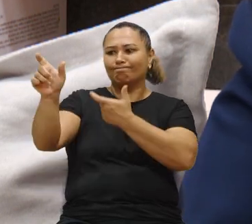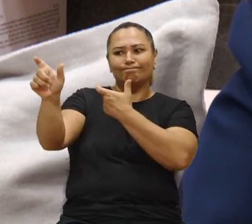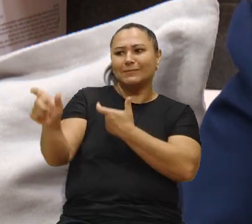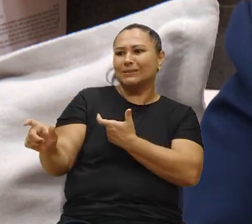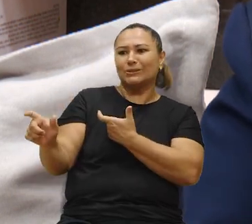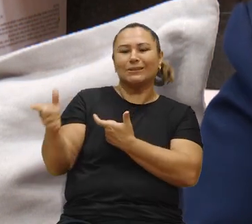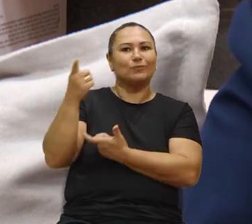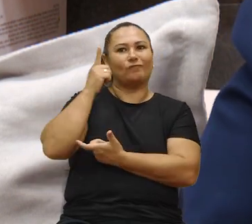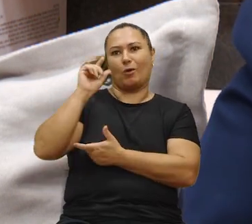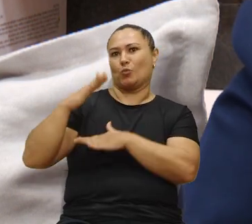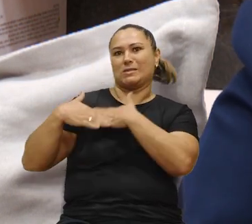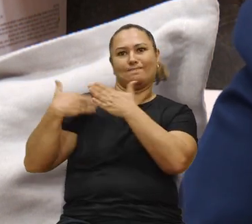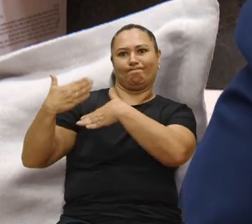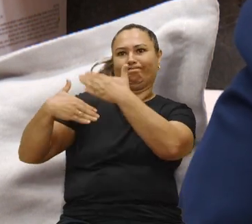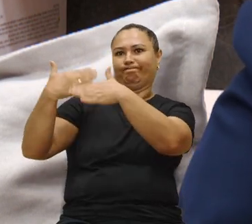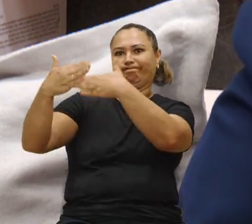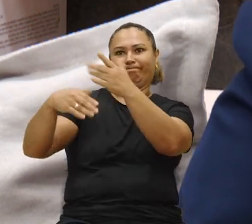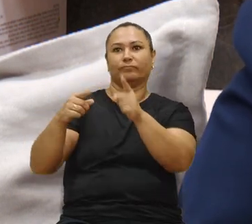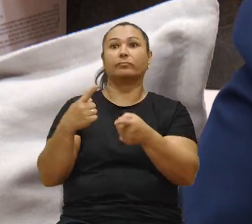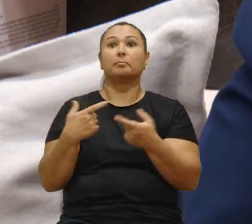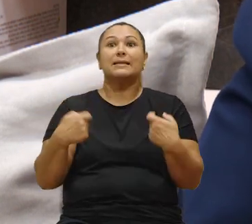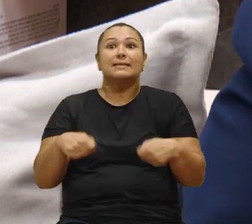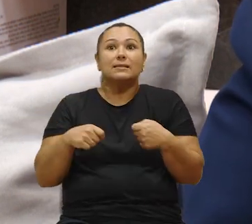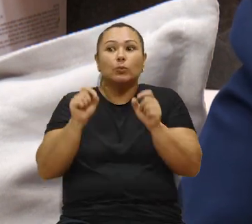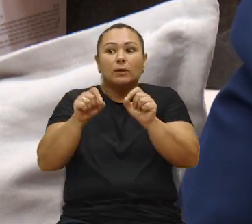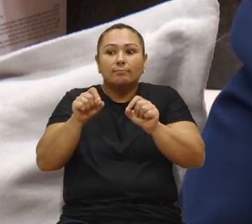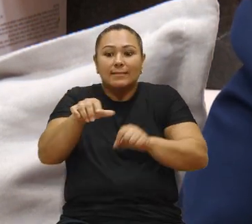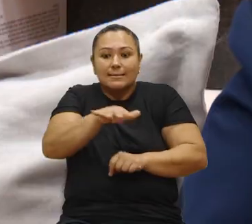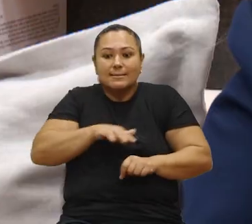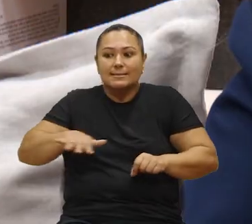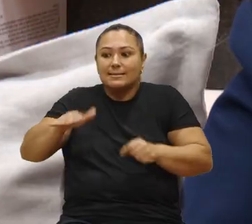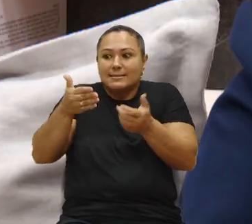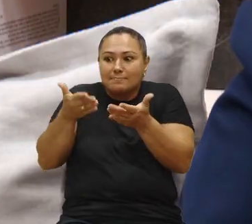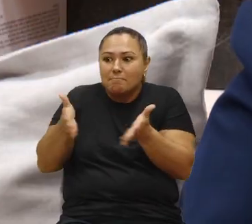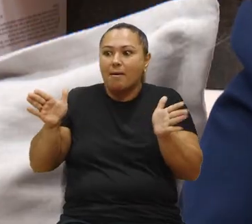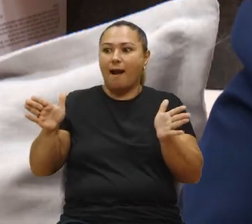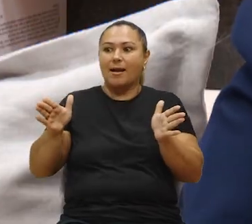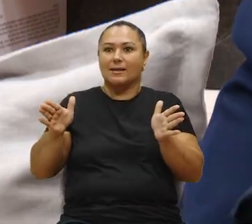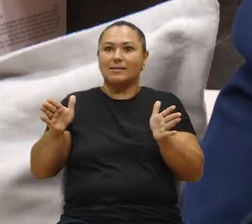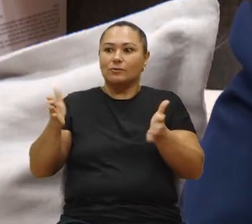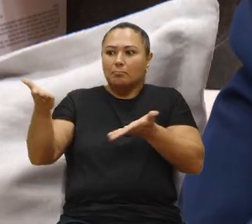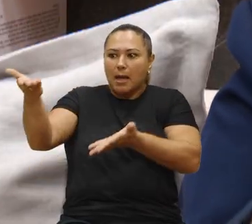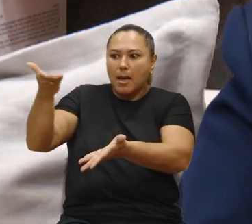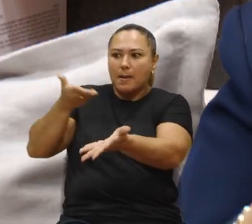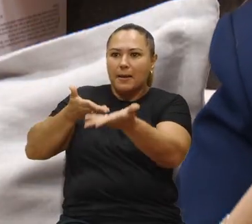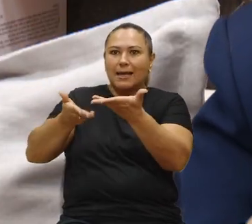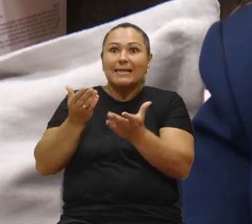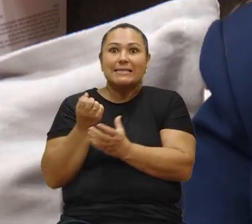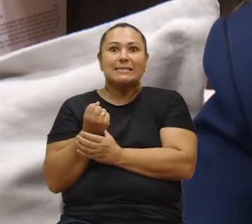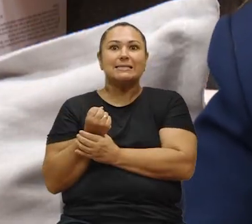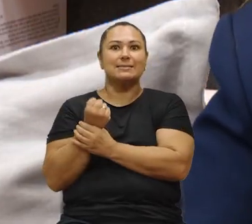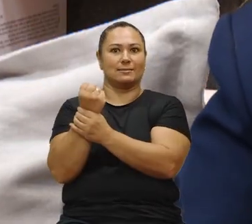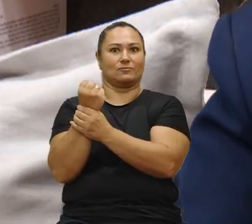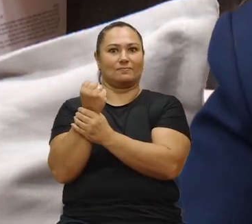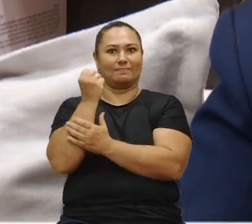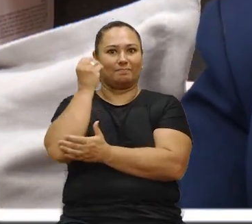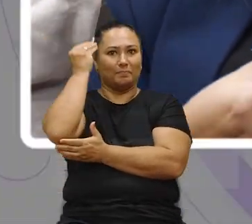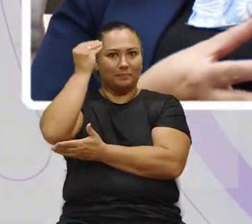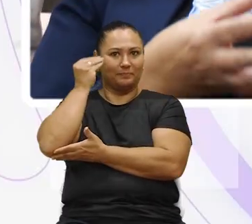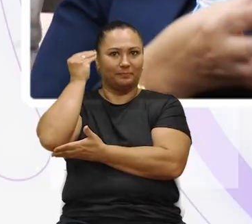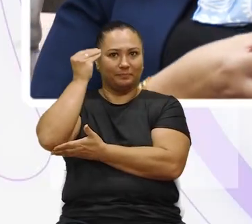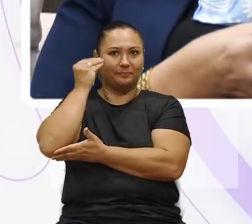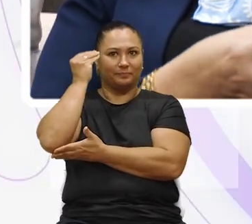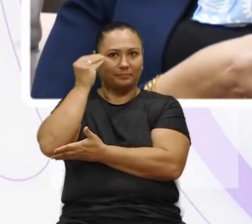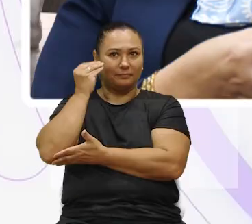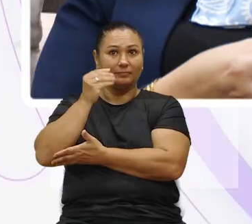isso, a pessoa não vai conseguir se desenvolver. Porque tem que ter um espaço de segurança psicológica. Eu